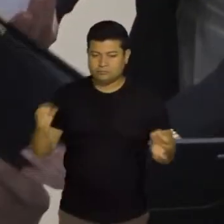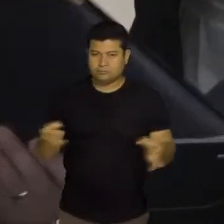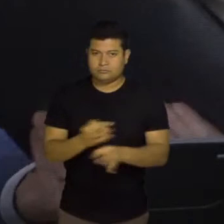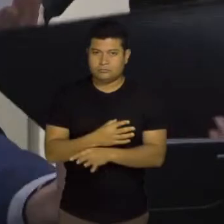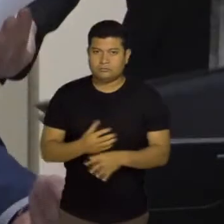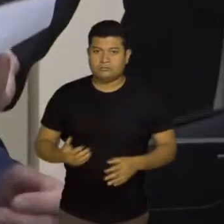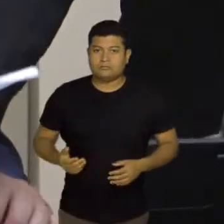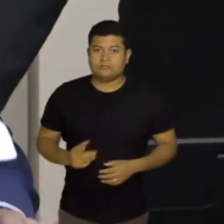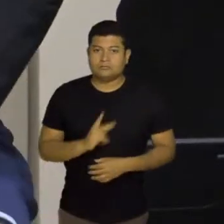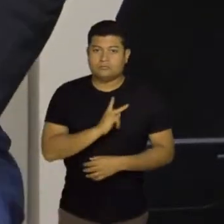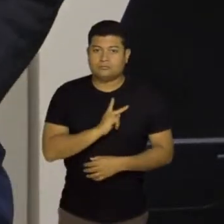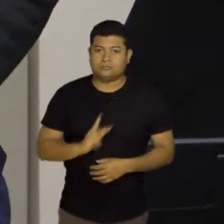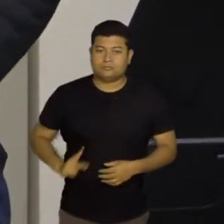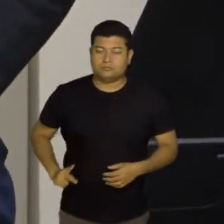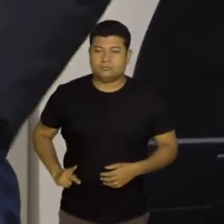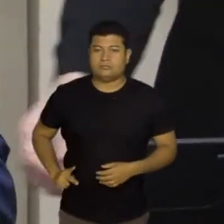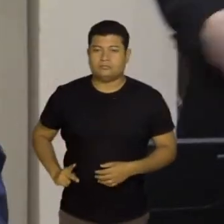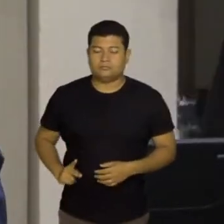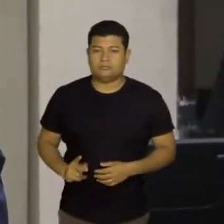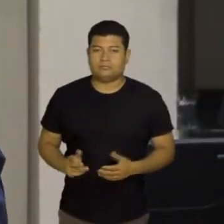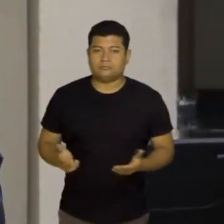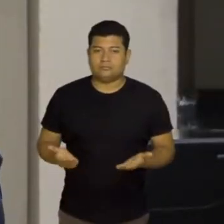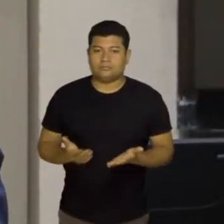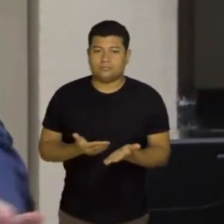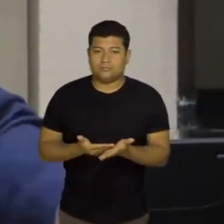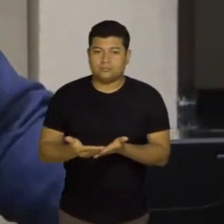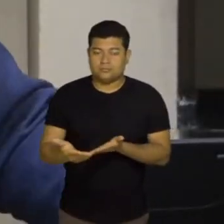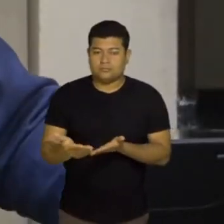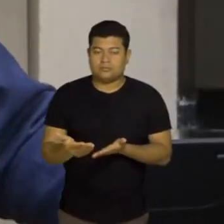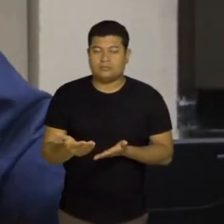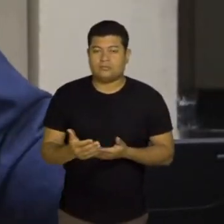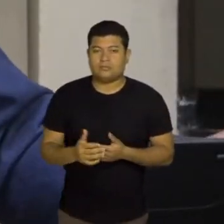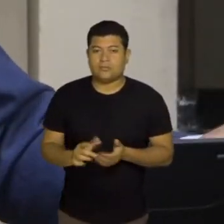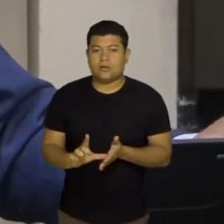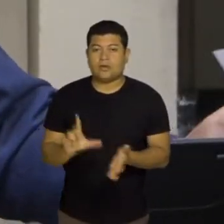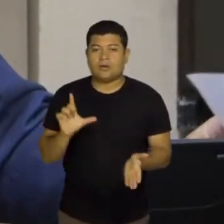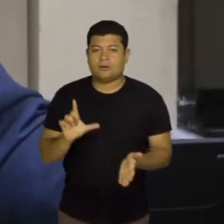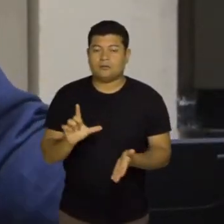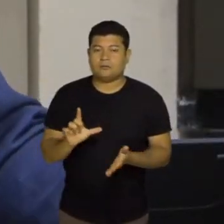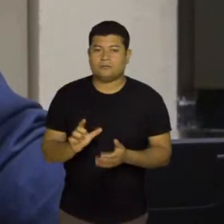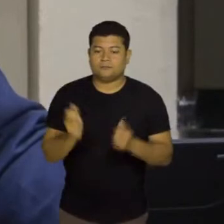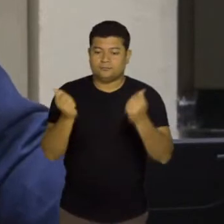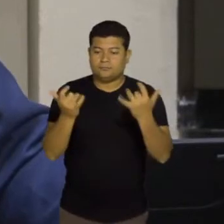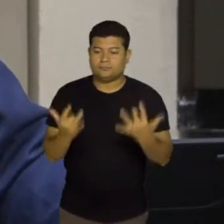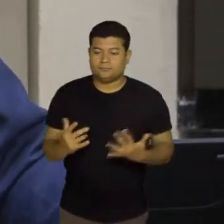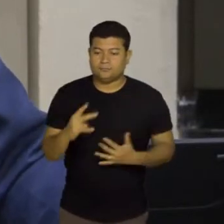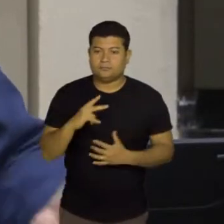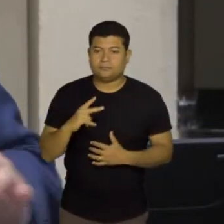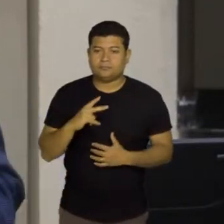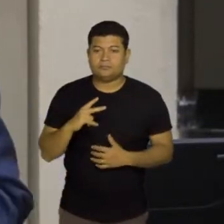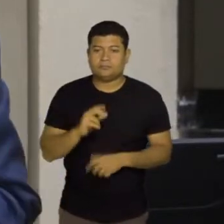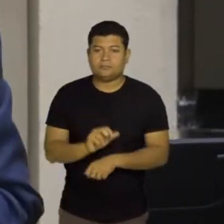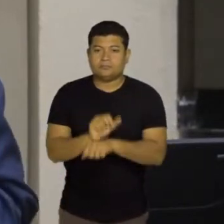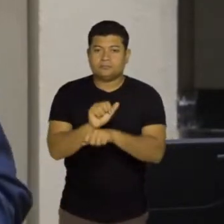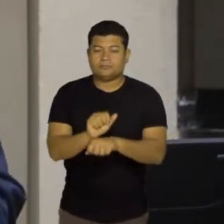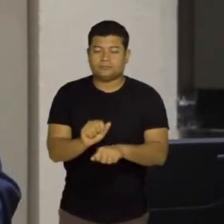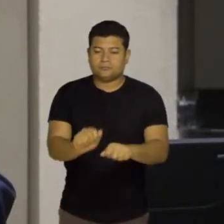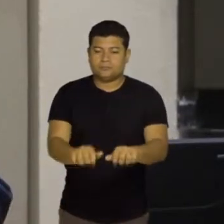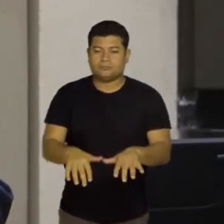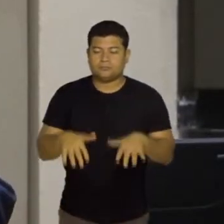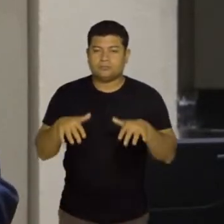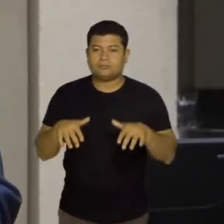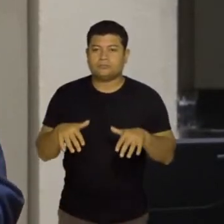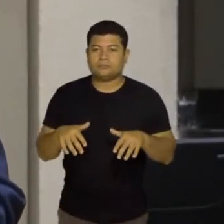Esta presidência, antes de passarmos para as explicações pessoais, suspende a